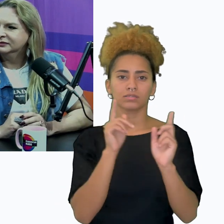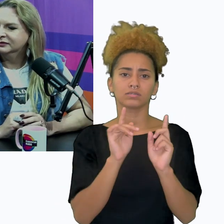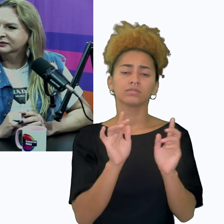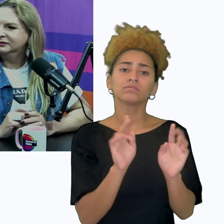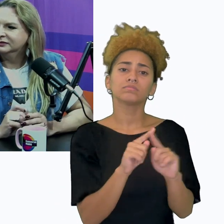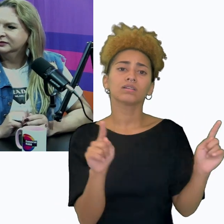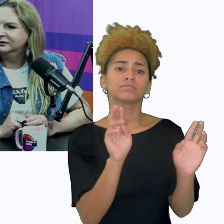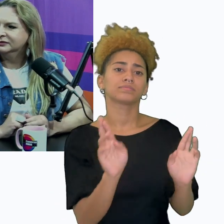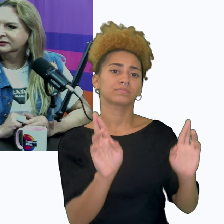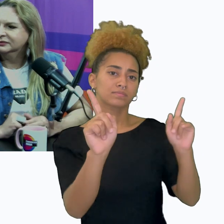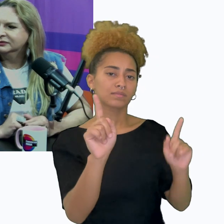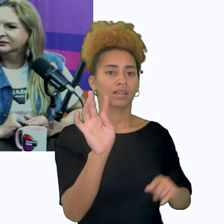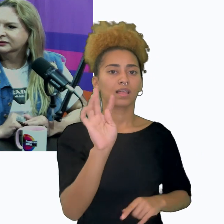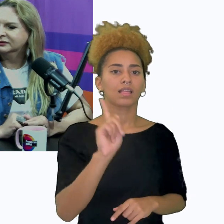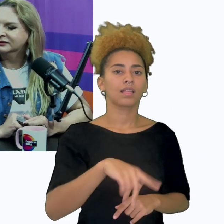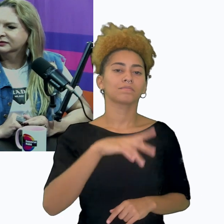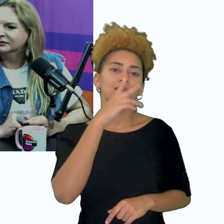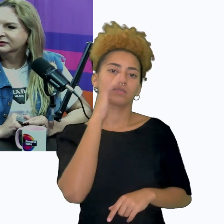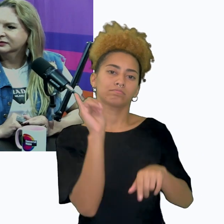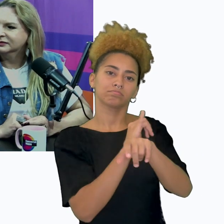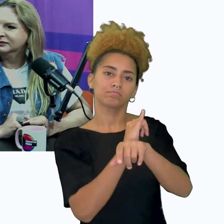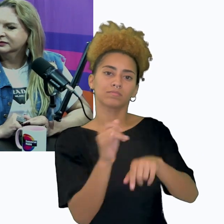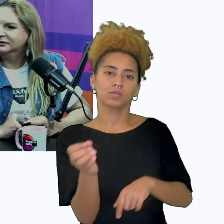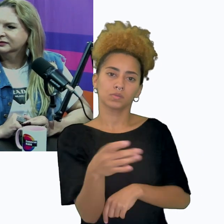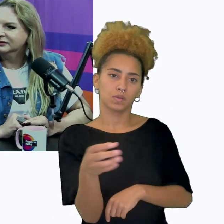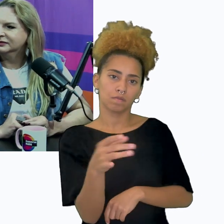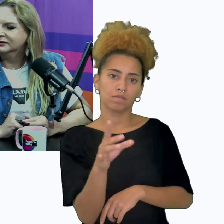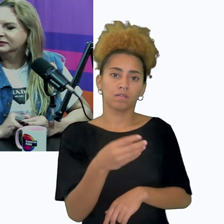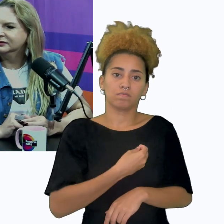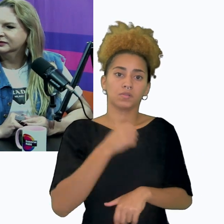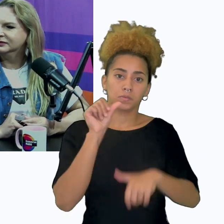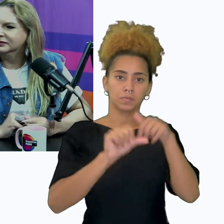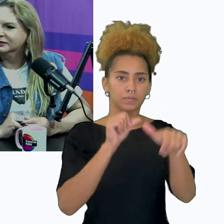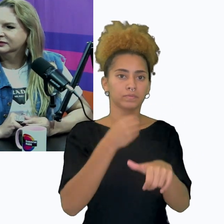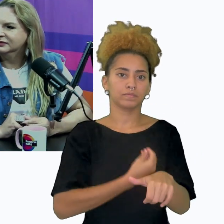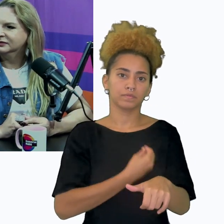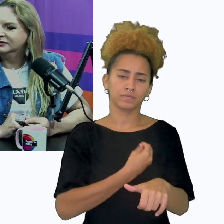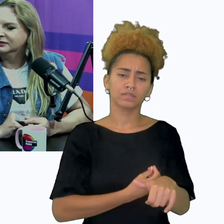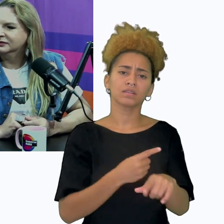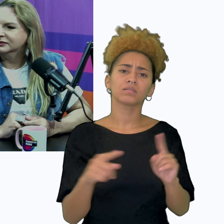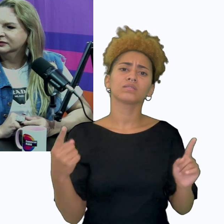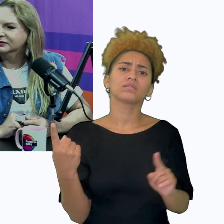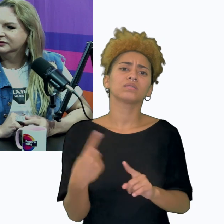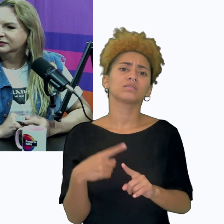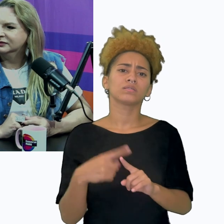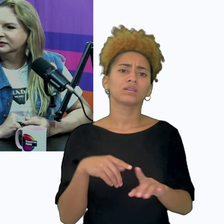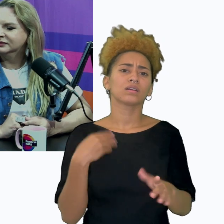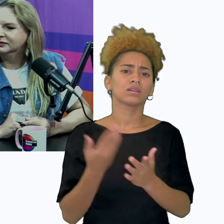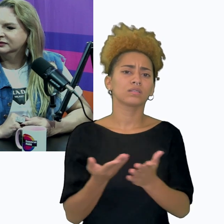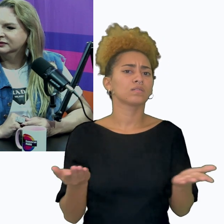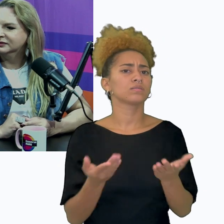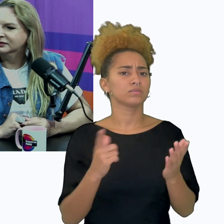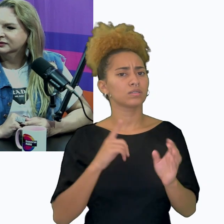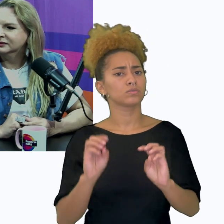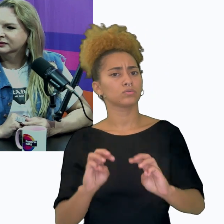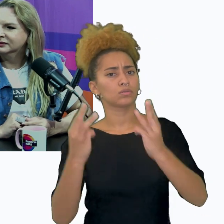todo arrumadinho. Na sauna você tá nada, foi uma técnica nova que foi lançada, uma realidade nova. Por que a Blue Space ela funciona